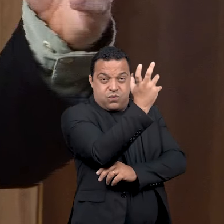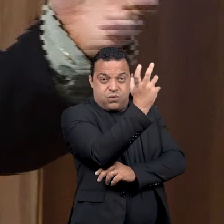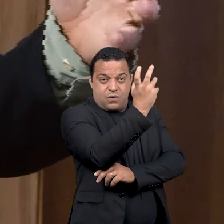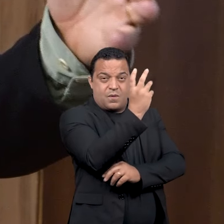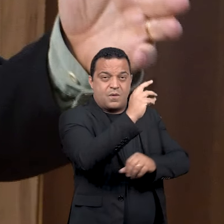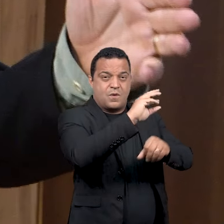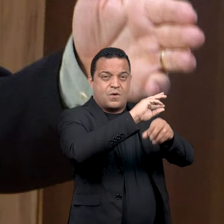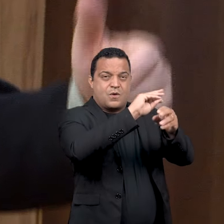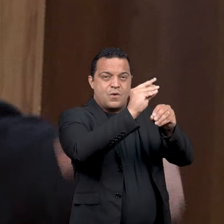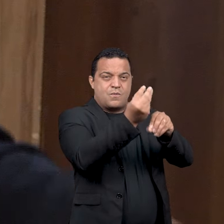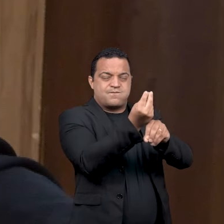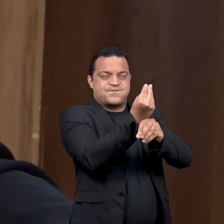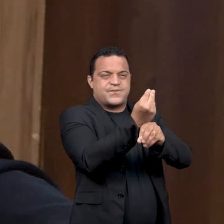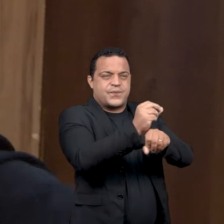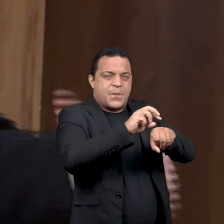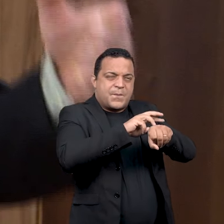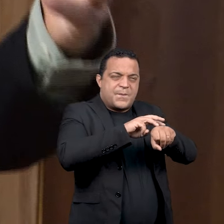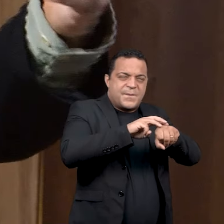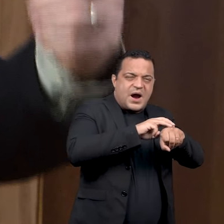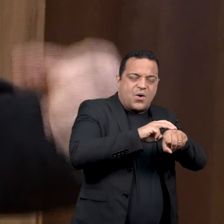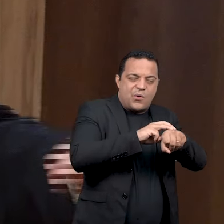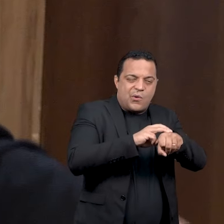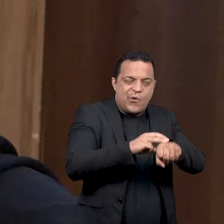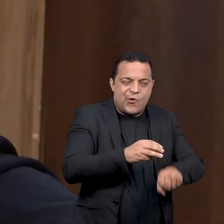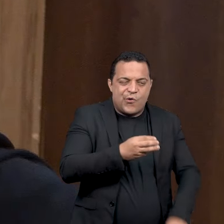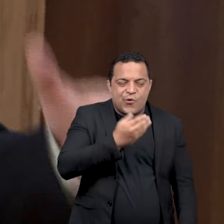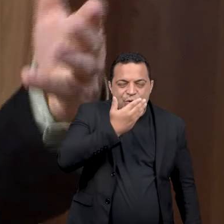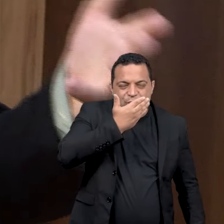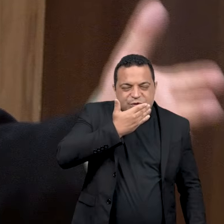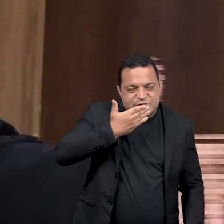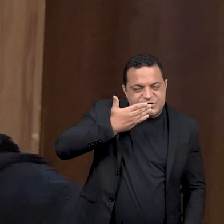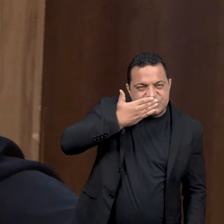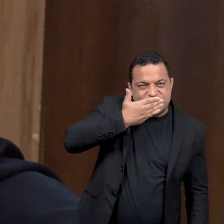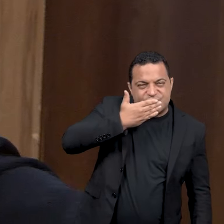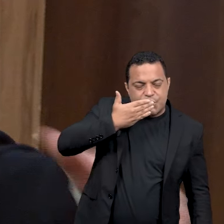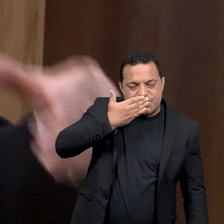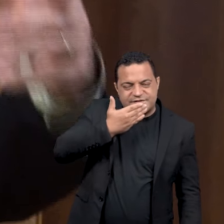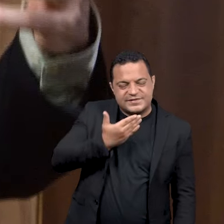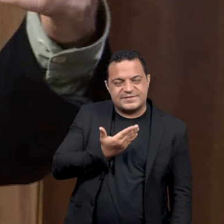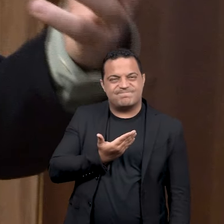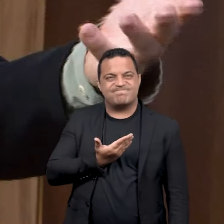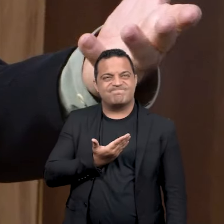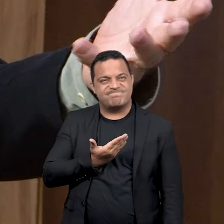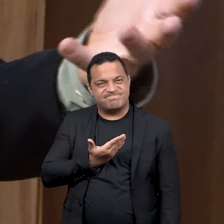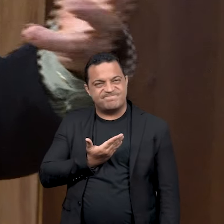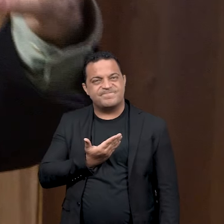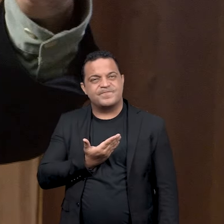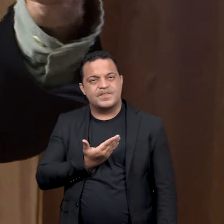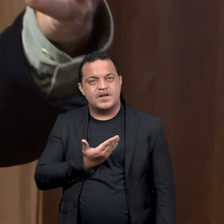Quando seguimos o veio do Espírito Santo, produzimos frutos adocicados,